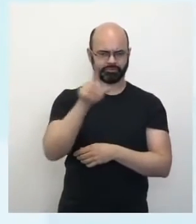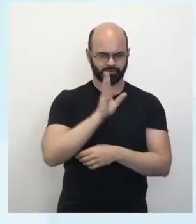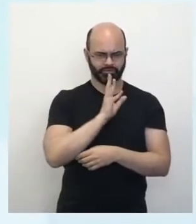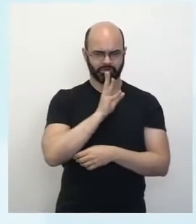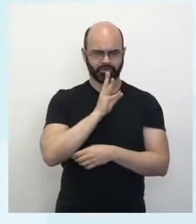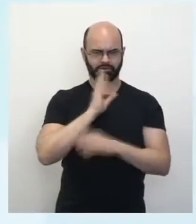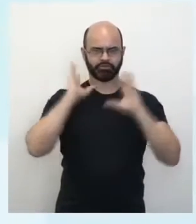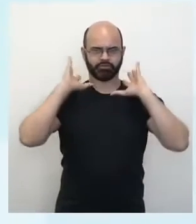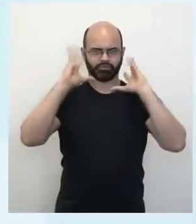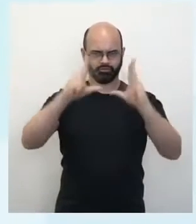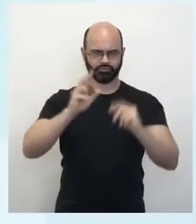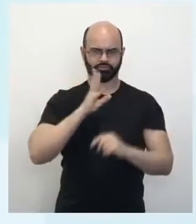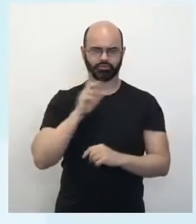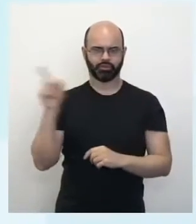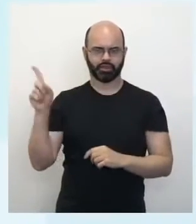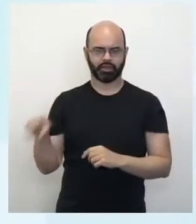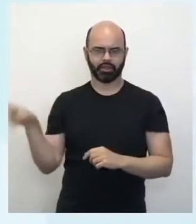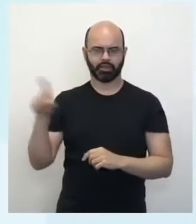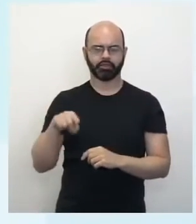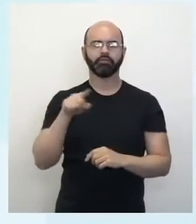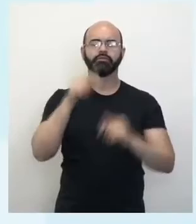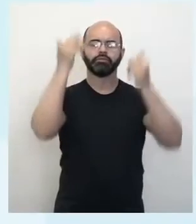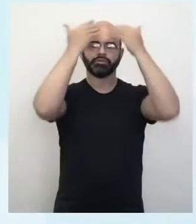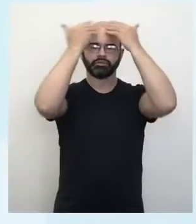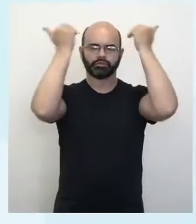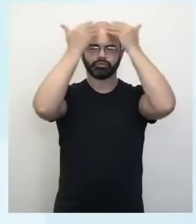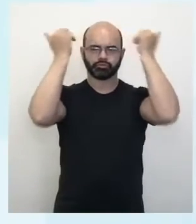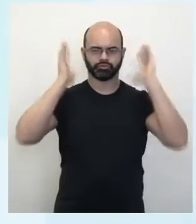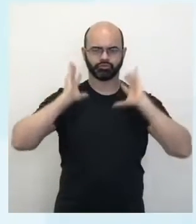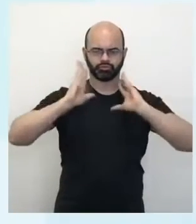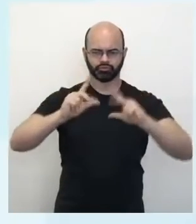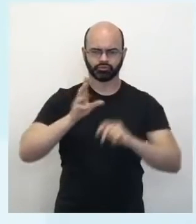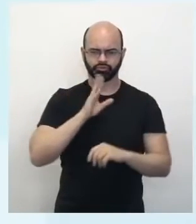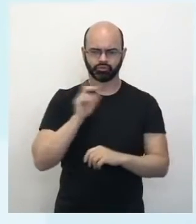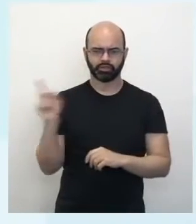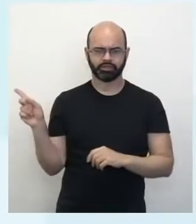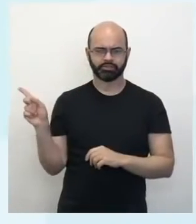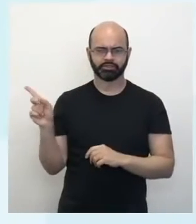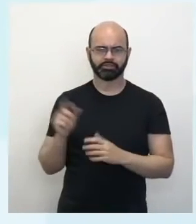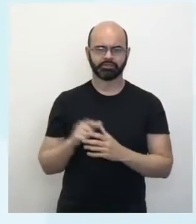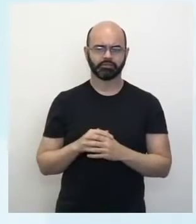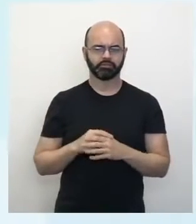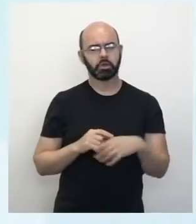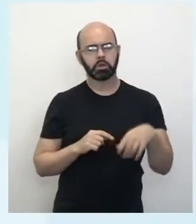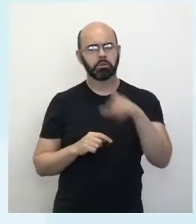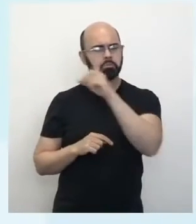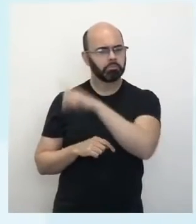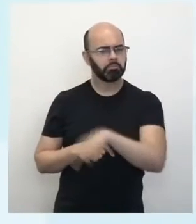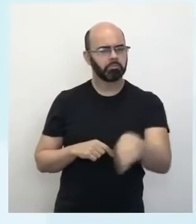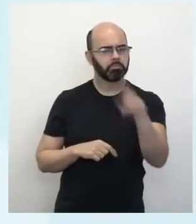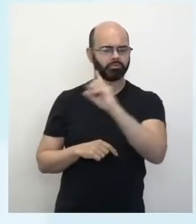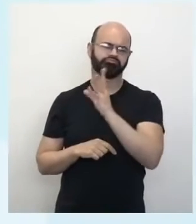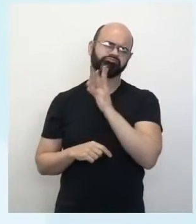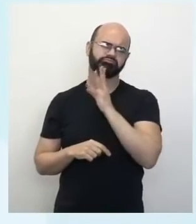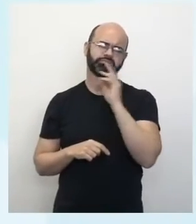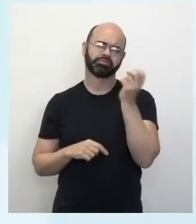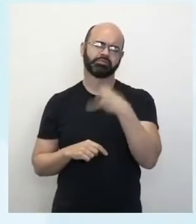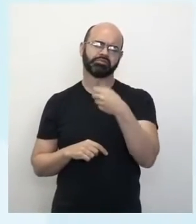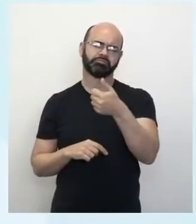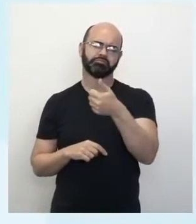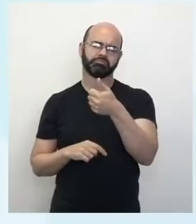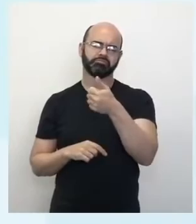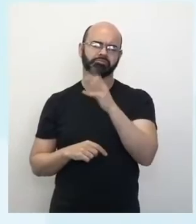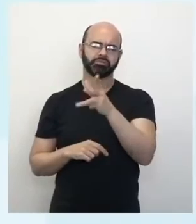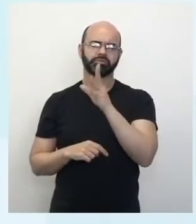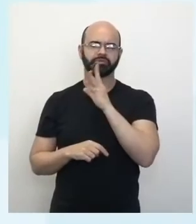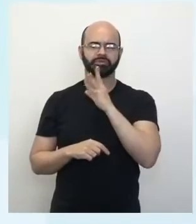instrumentos? Conhece, Jonas? Você conhece todos eles? Ah, eu acredito que quase todos aí. Acho que todos, sim. Acho Muito que eu bem. conheço. Vamos fazer o seguinte,